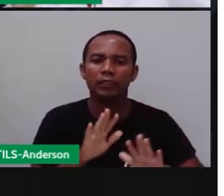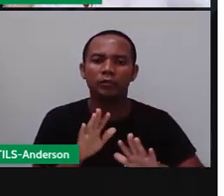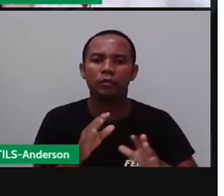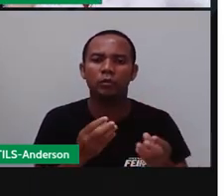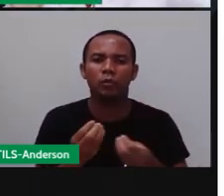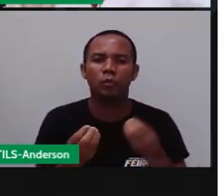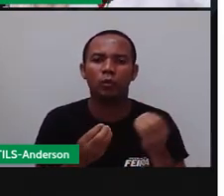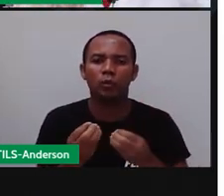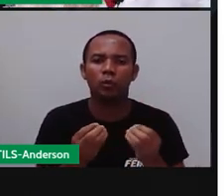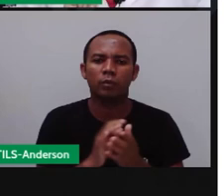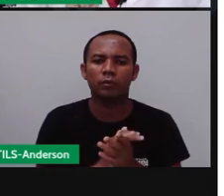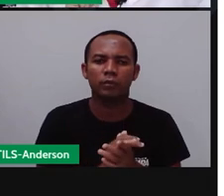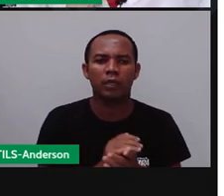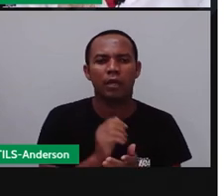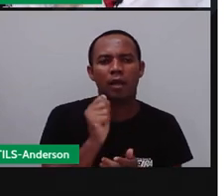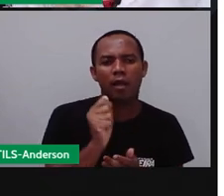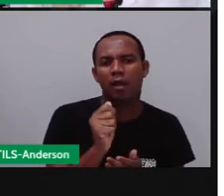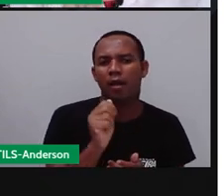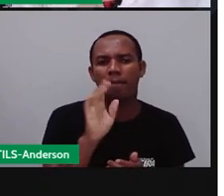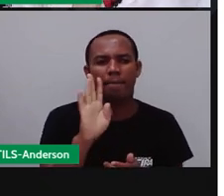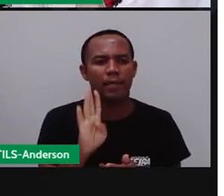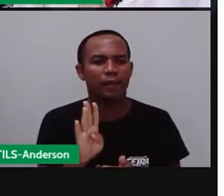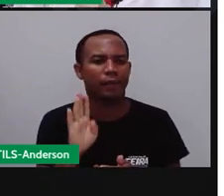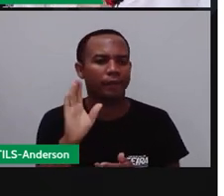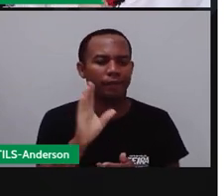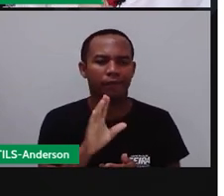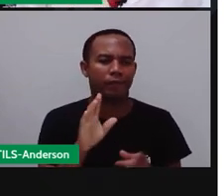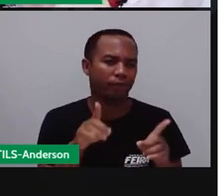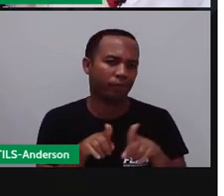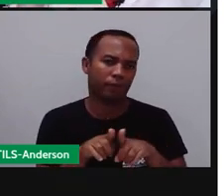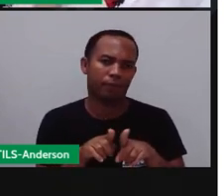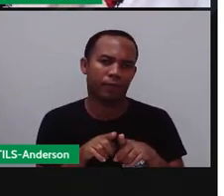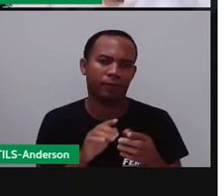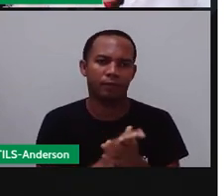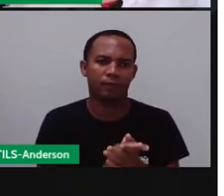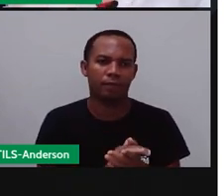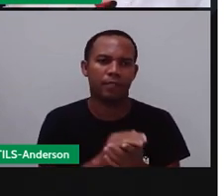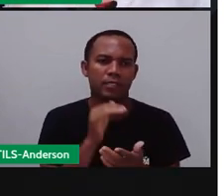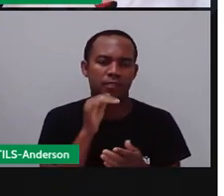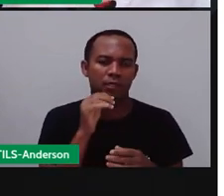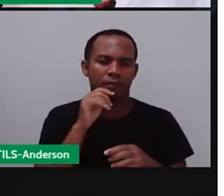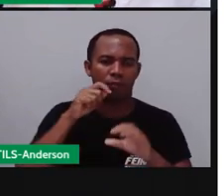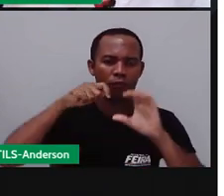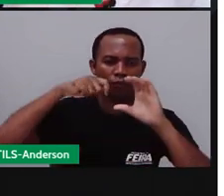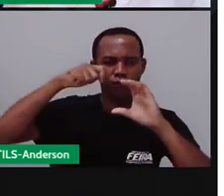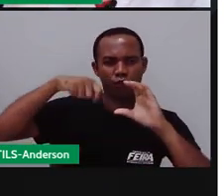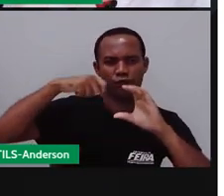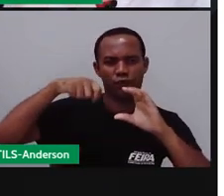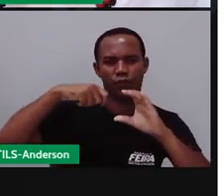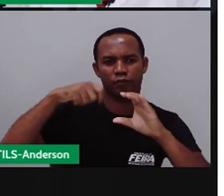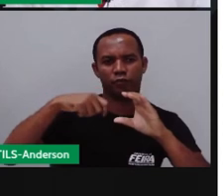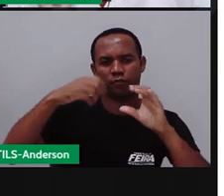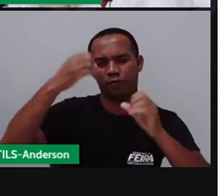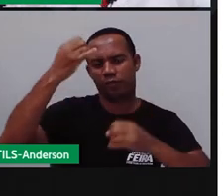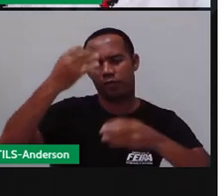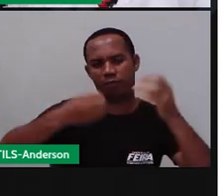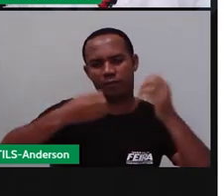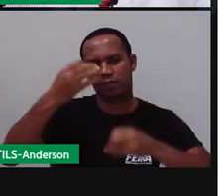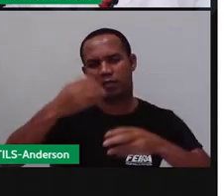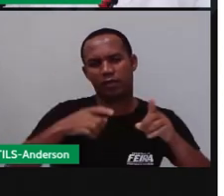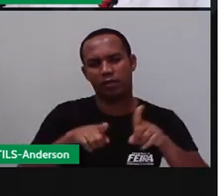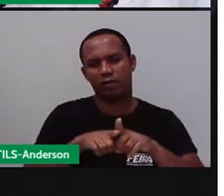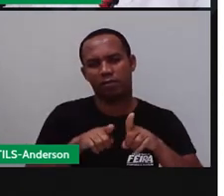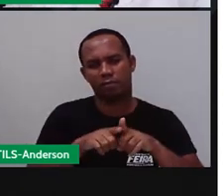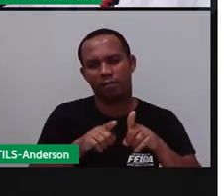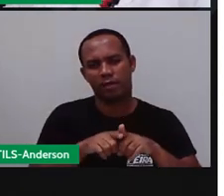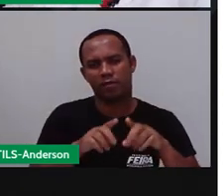ordem alfabética, que a Pro, inclusive, falou aqui com vocês. No vídeo fala sobre ordem alfabética, não foi isso? No videozinho que